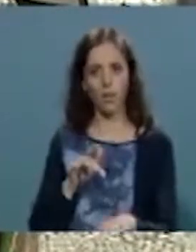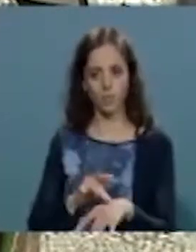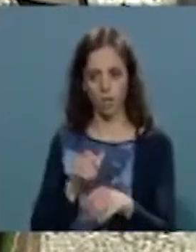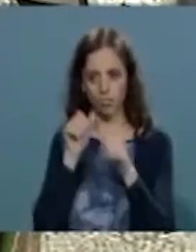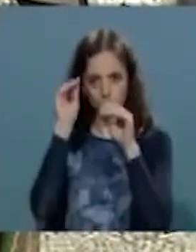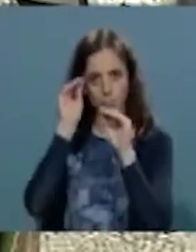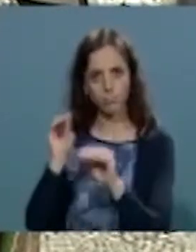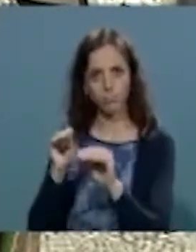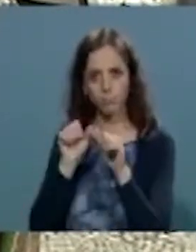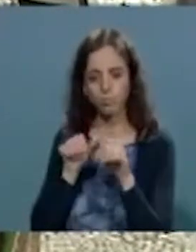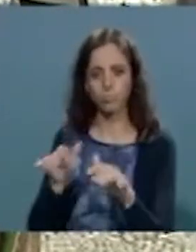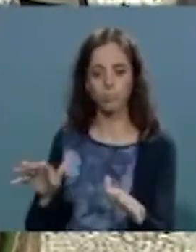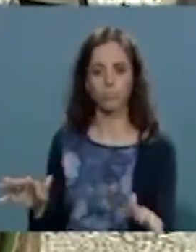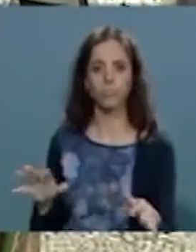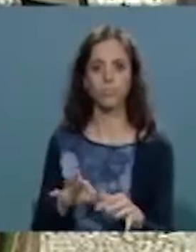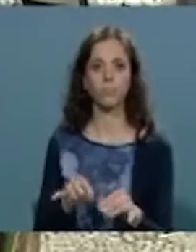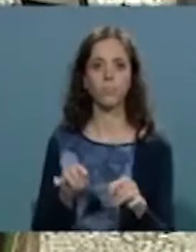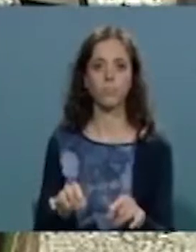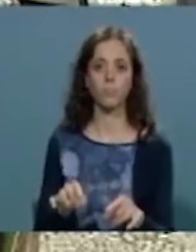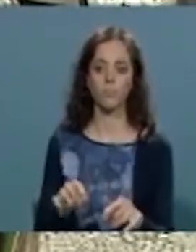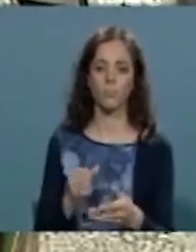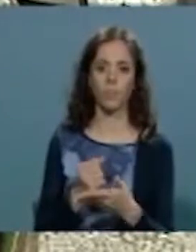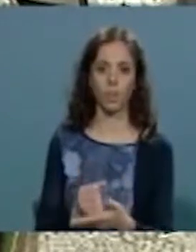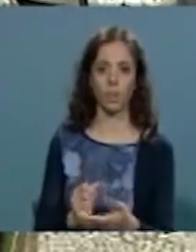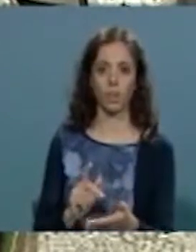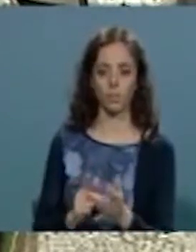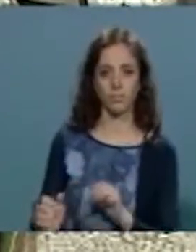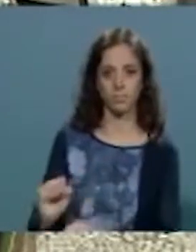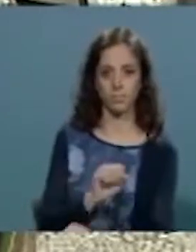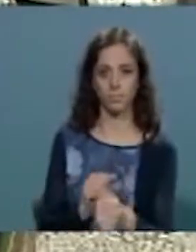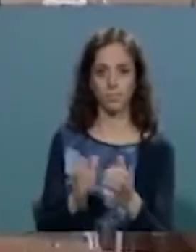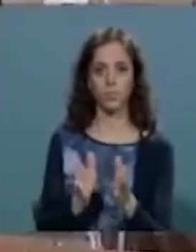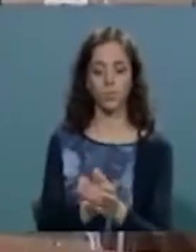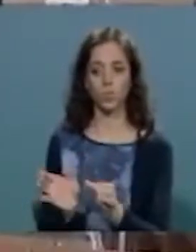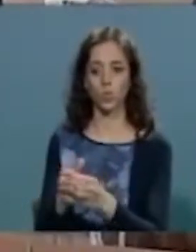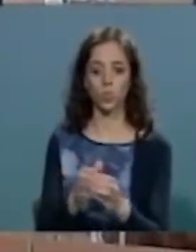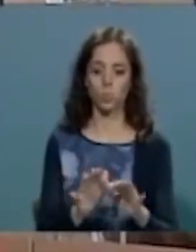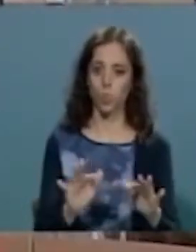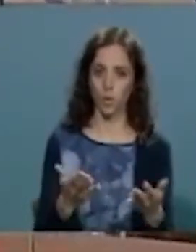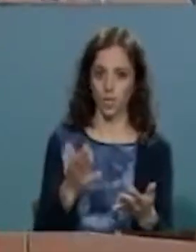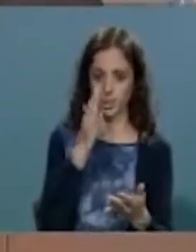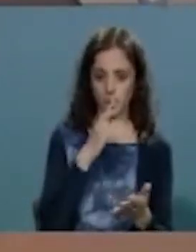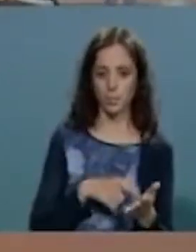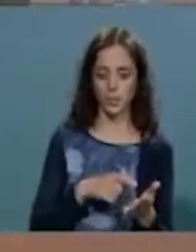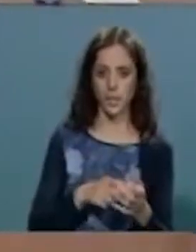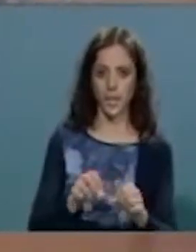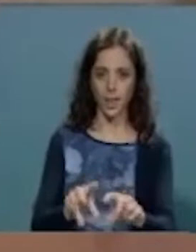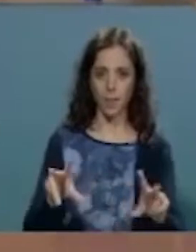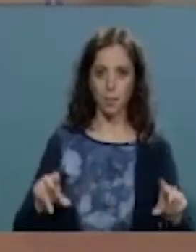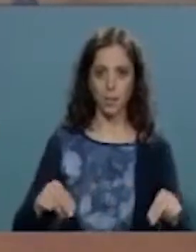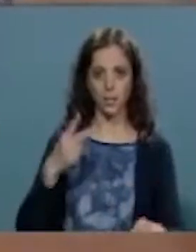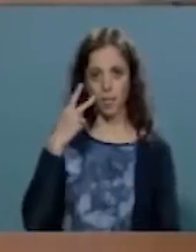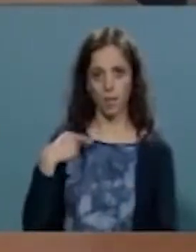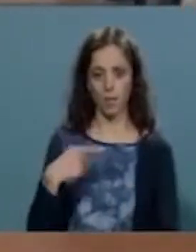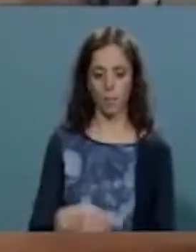para os assistentes operacionais e para todas as entidades sejam necessários fazer limpezas